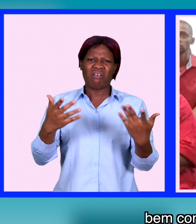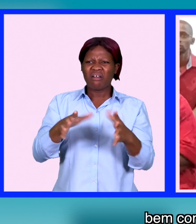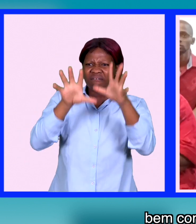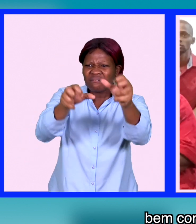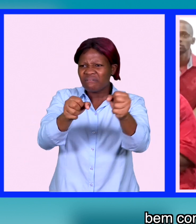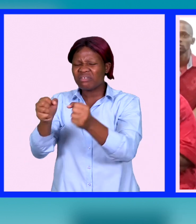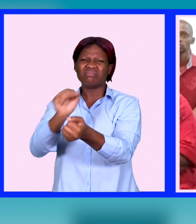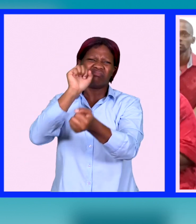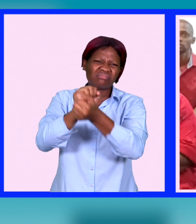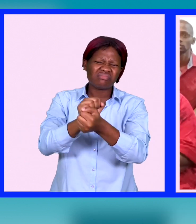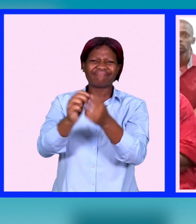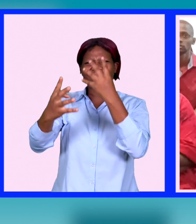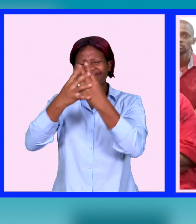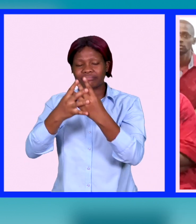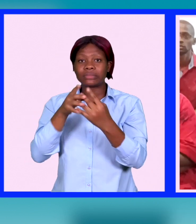e políticos.